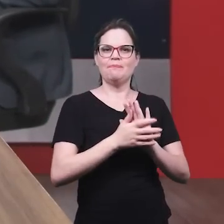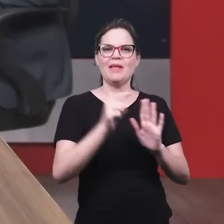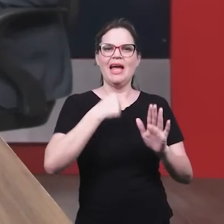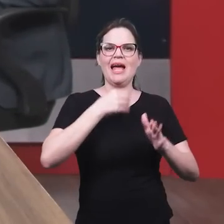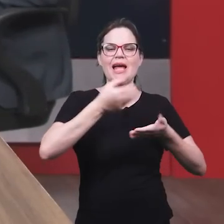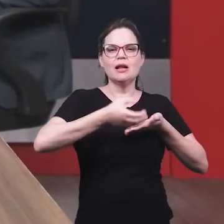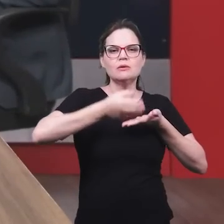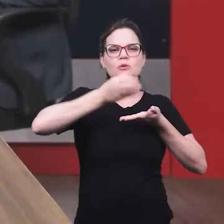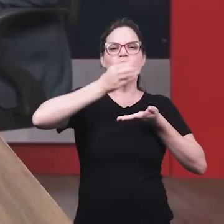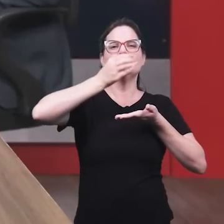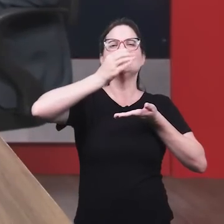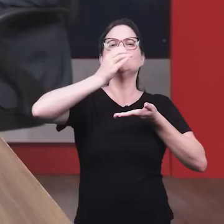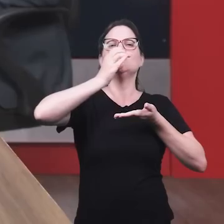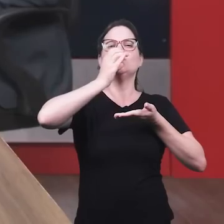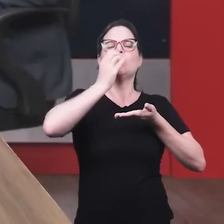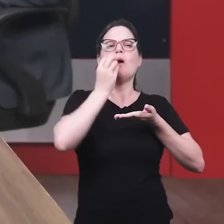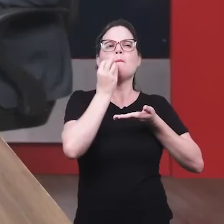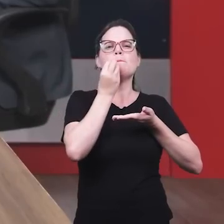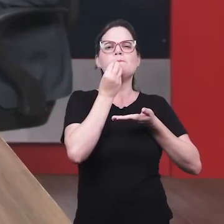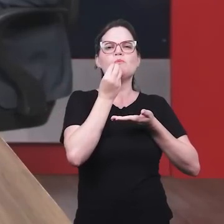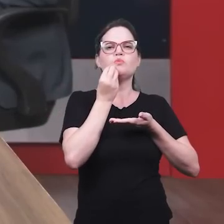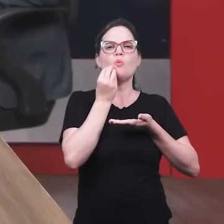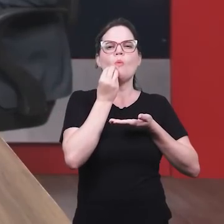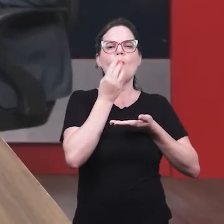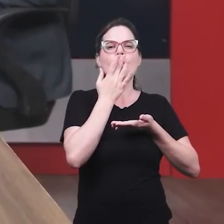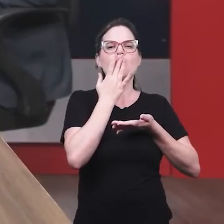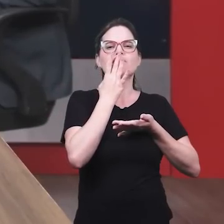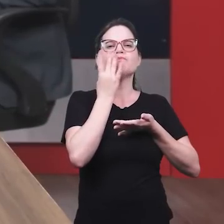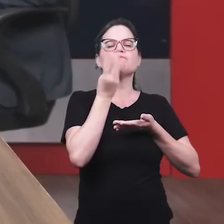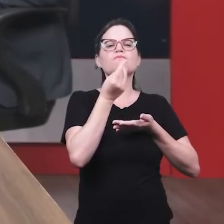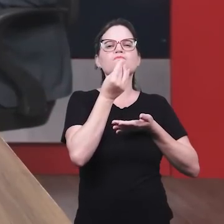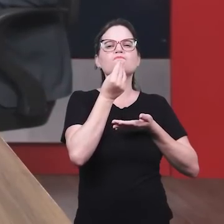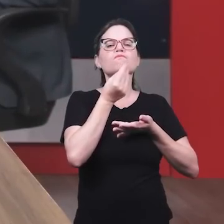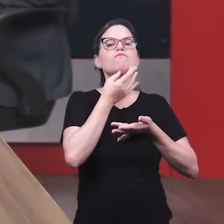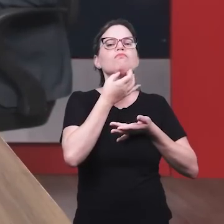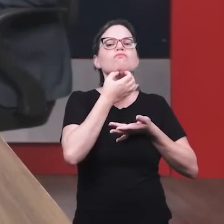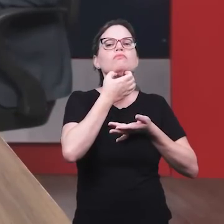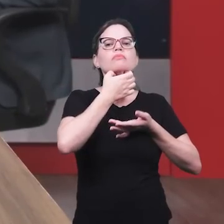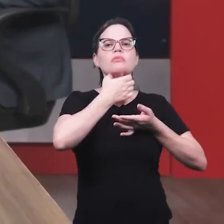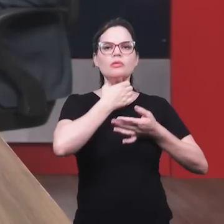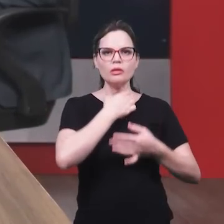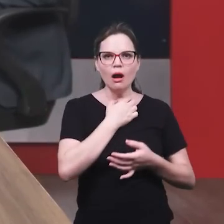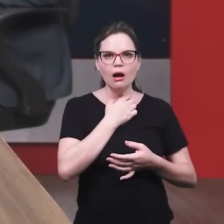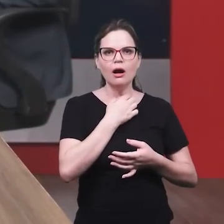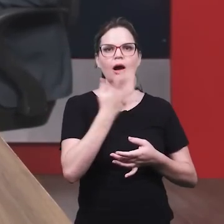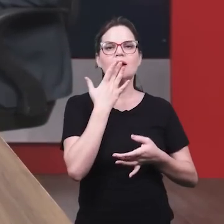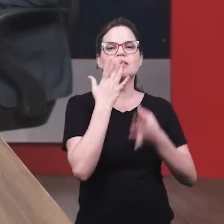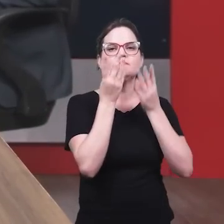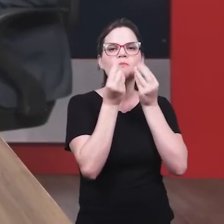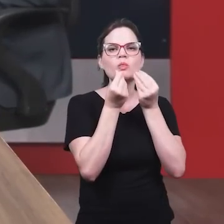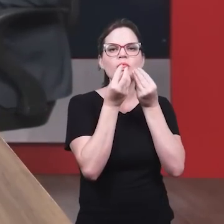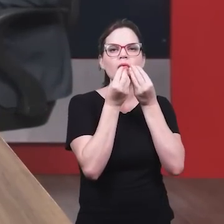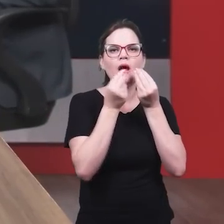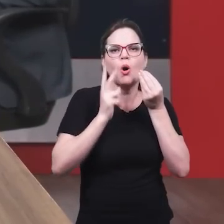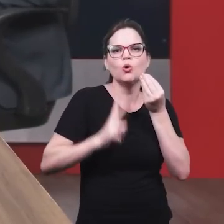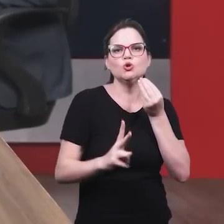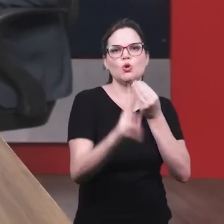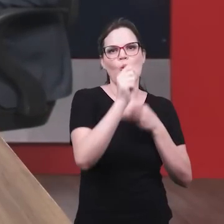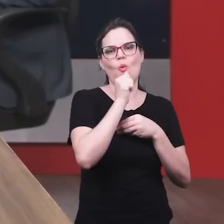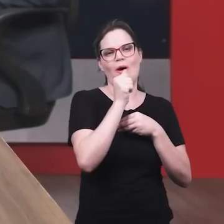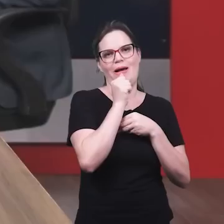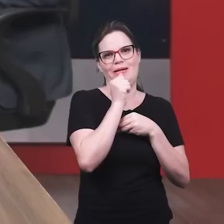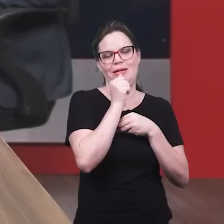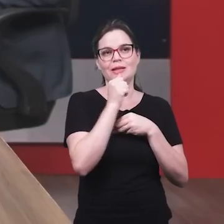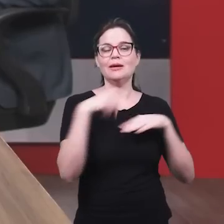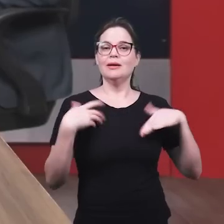boca por um tempo, né? Isso aí. Quer dizer, a boca fala daquilo que o coração está cheio. Que o coração está cheio, isso aí. Muito bom, hein? É. Então, isso